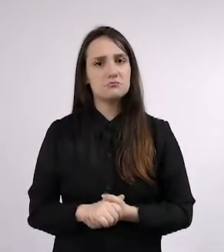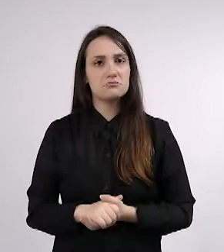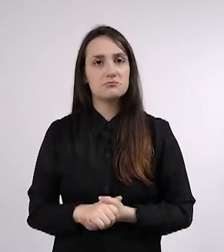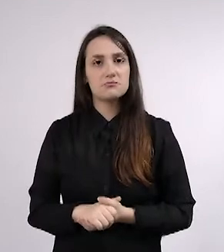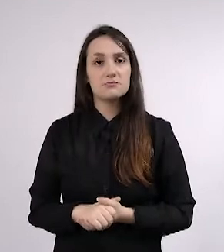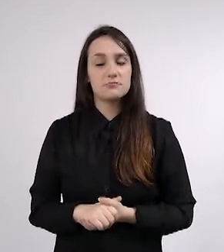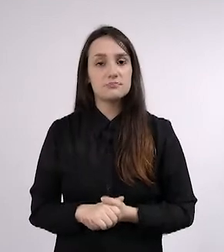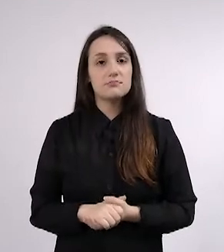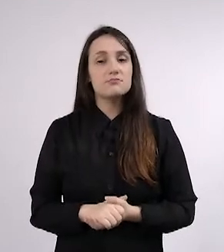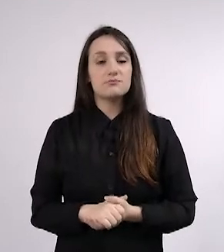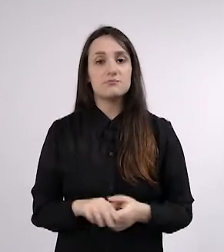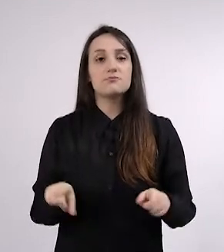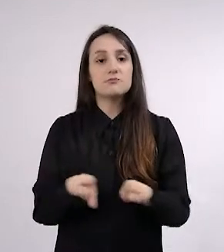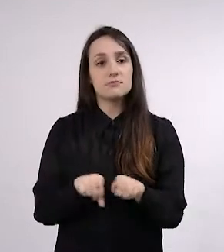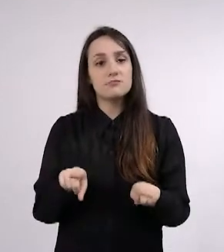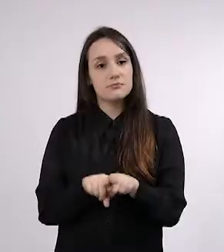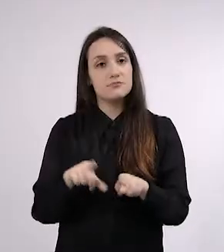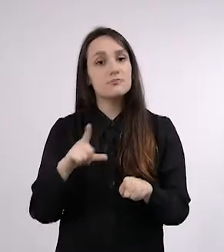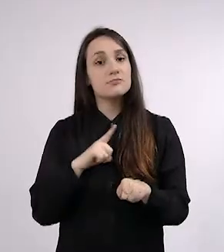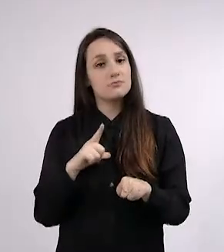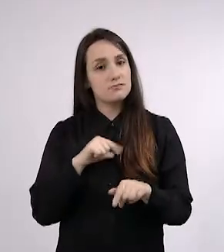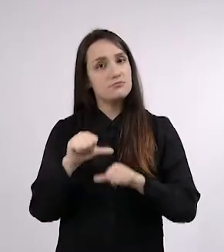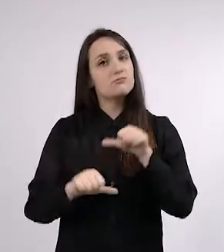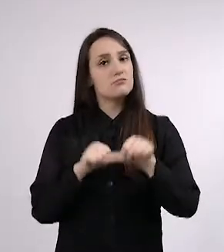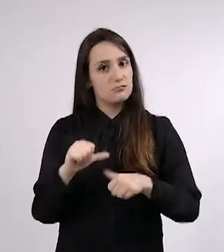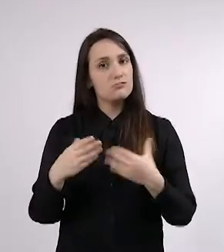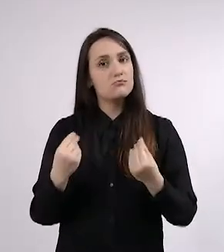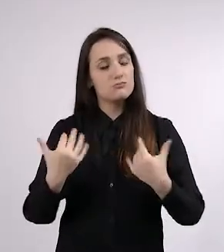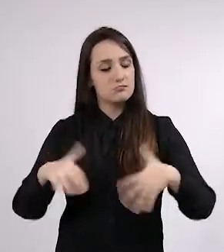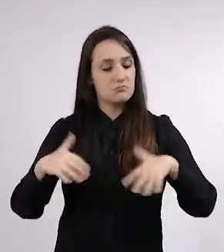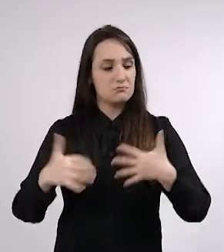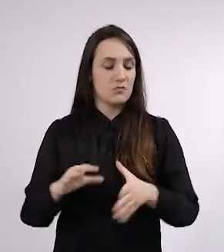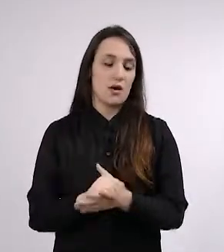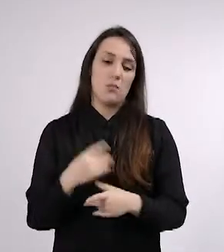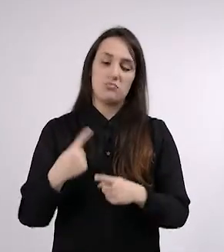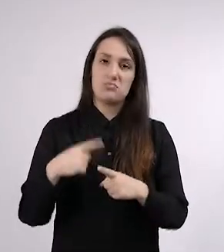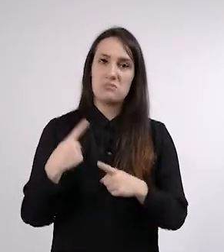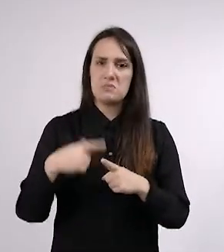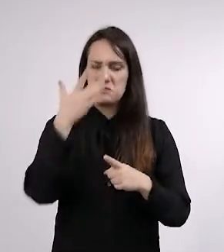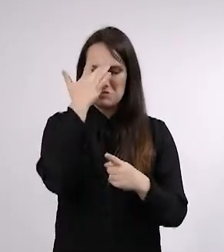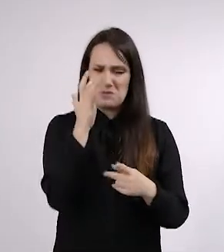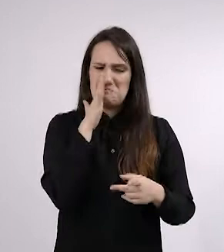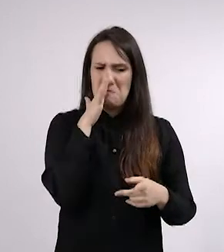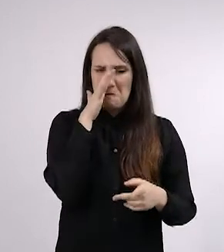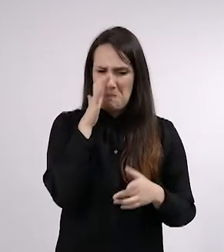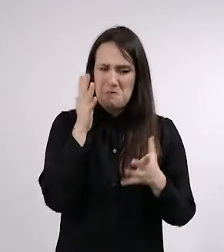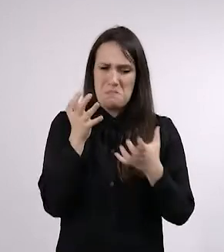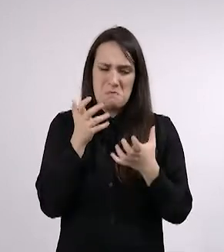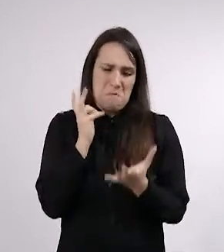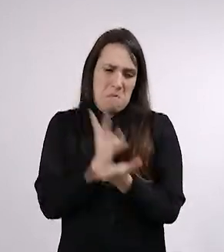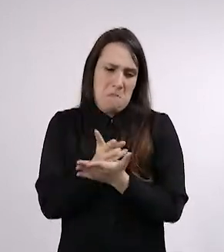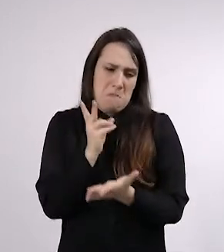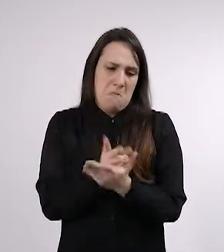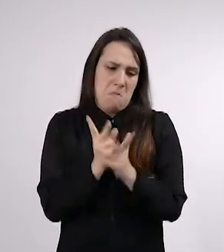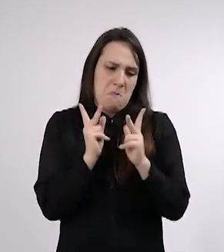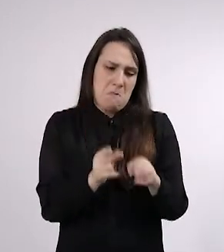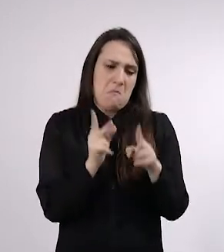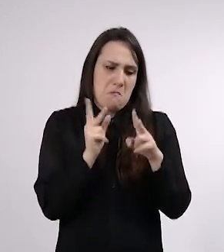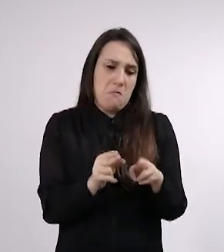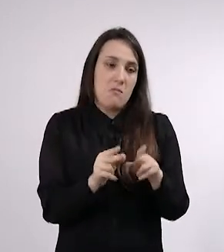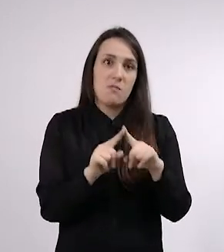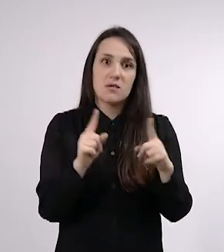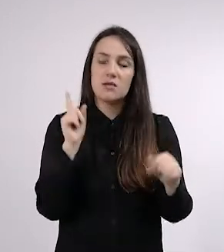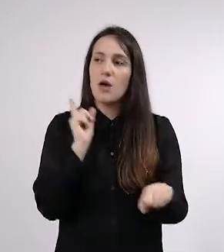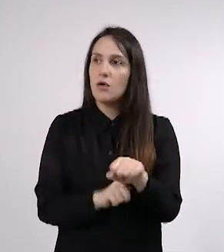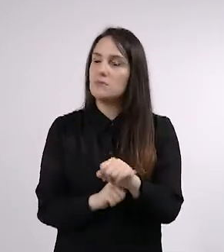áreas, a mudança ela é muito difícil, as pessoas teimam em se manter no seu status quo. Quando